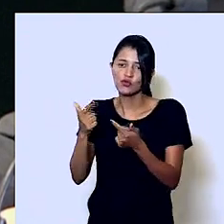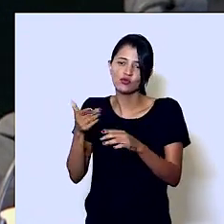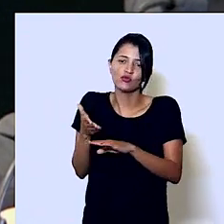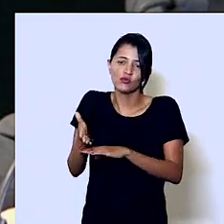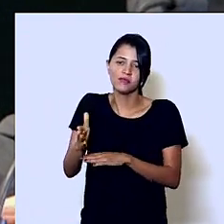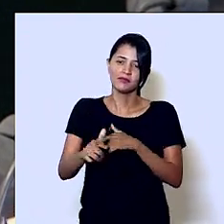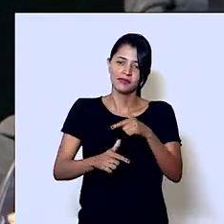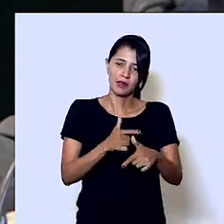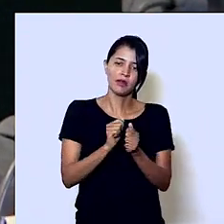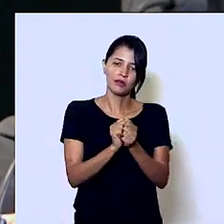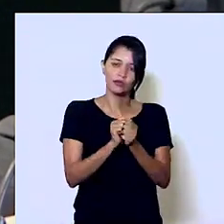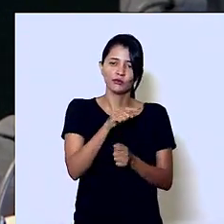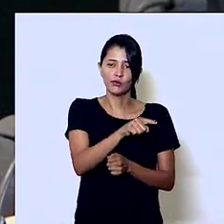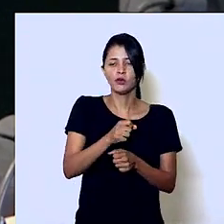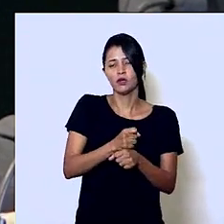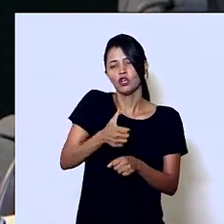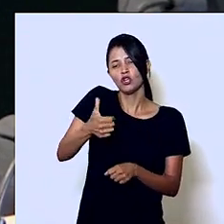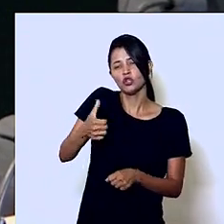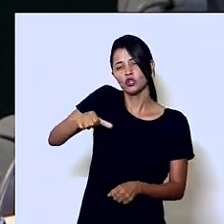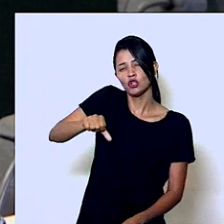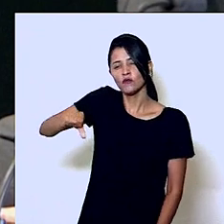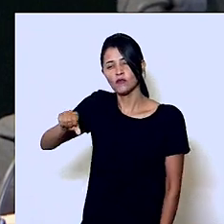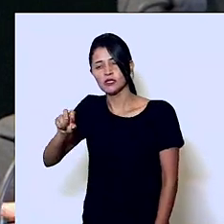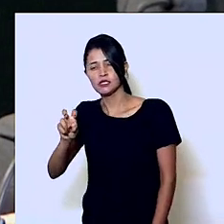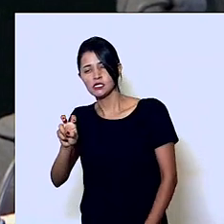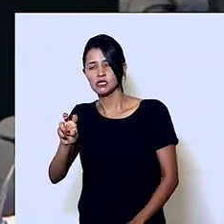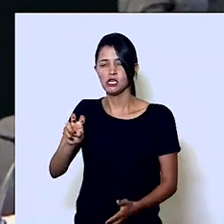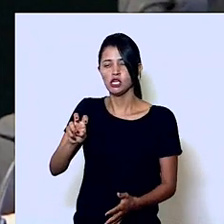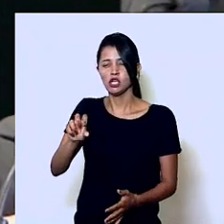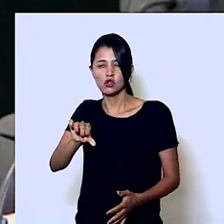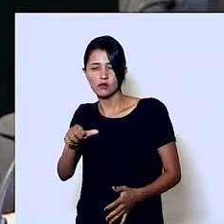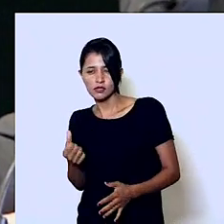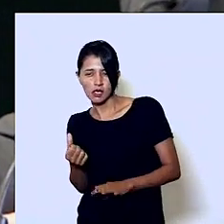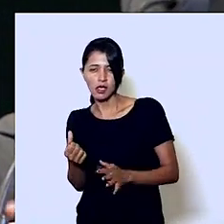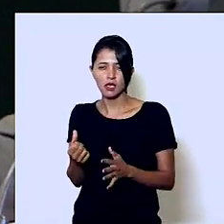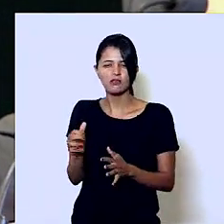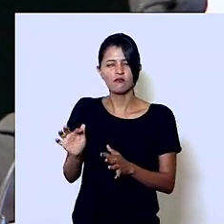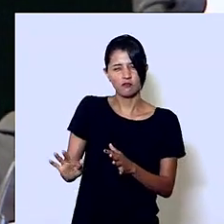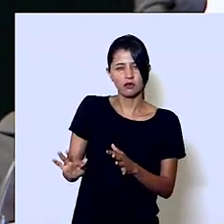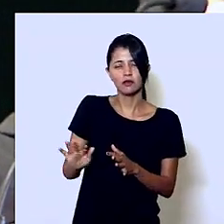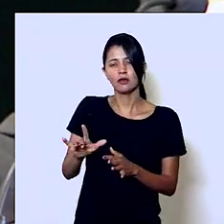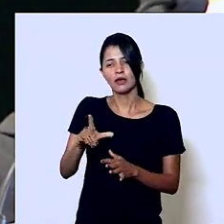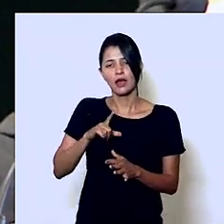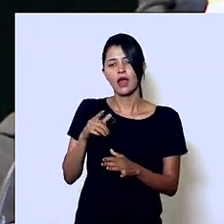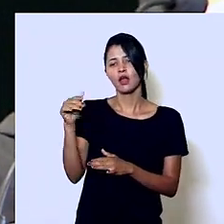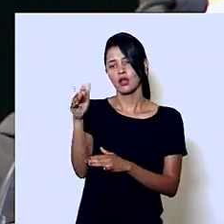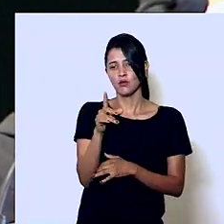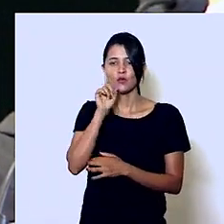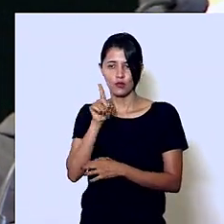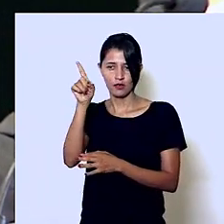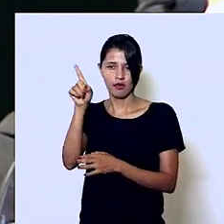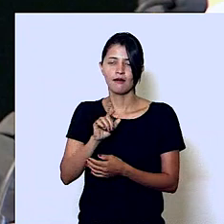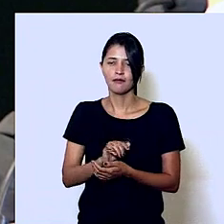em 95, 96, até no final de 96, na embaixada em Washington. Eu pude ver o embaixador